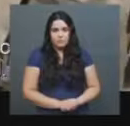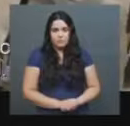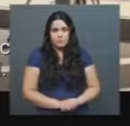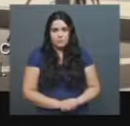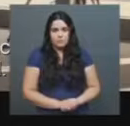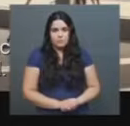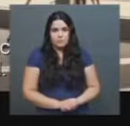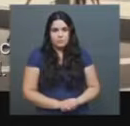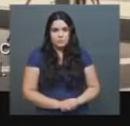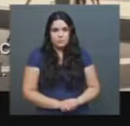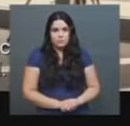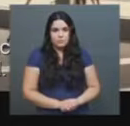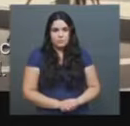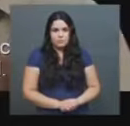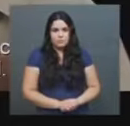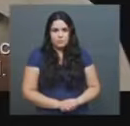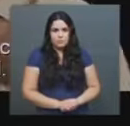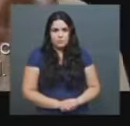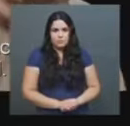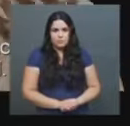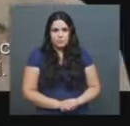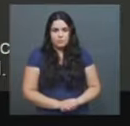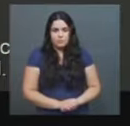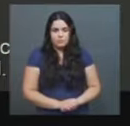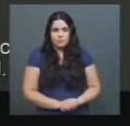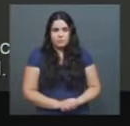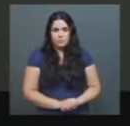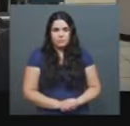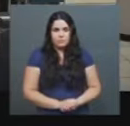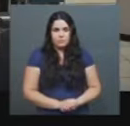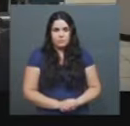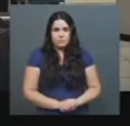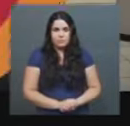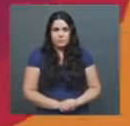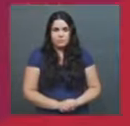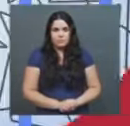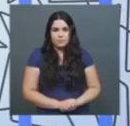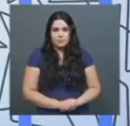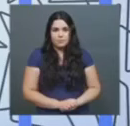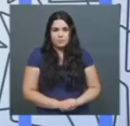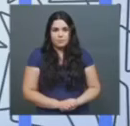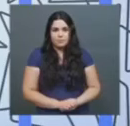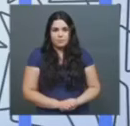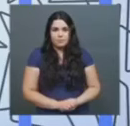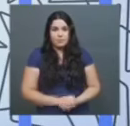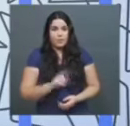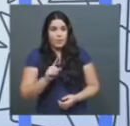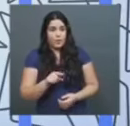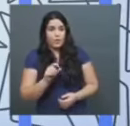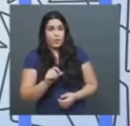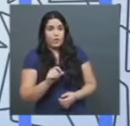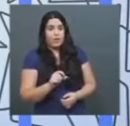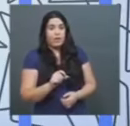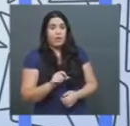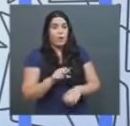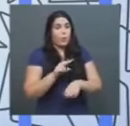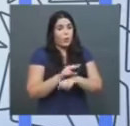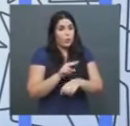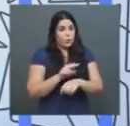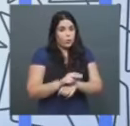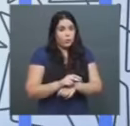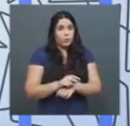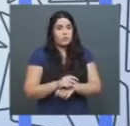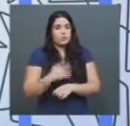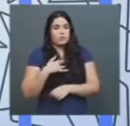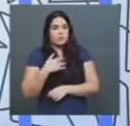I'm standing beneath a spaceship. We are living the impossible. Come on. Você cuida da saúde mental? Tem dúvidas sobre